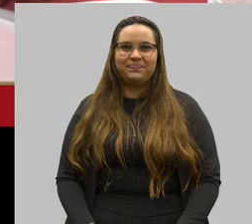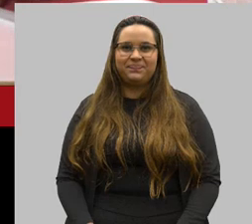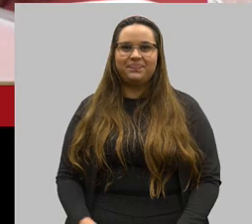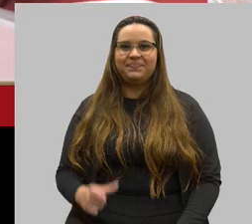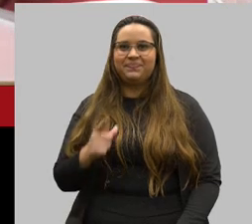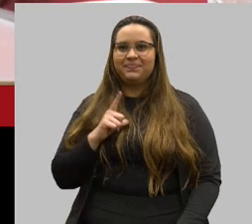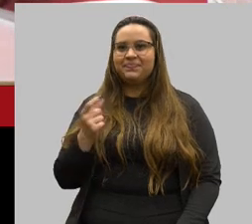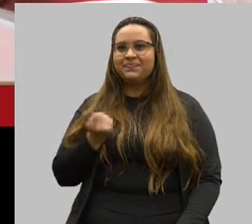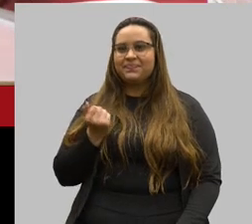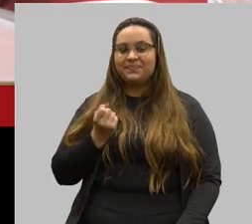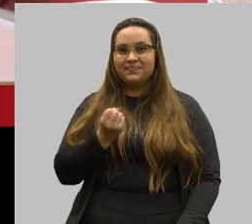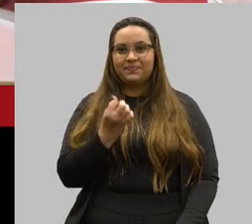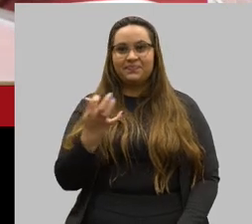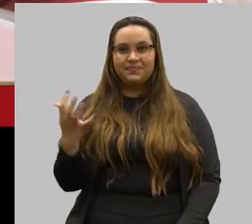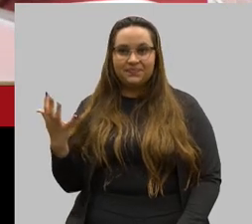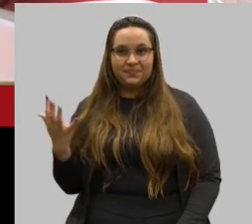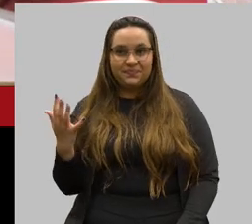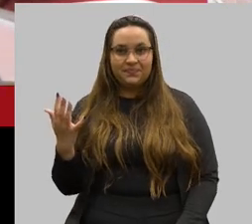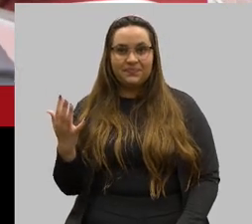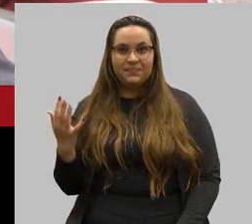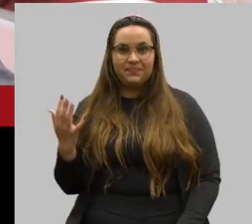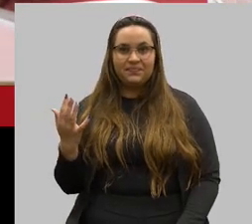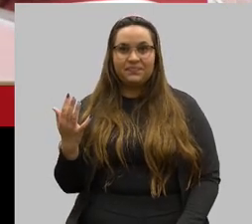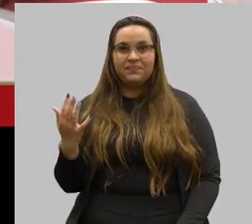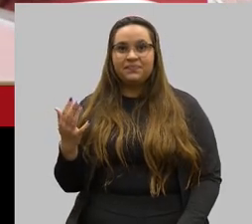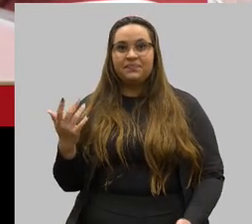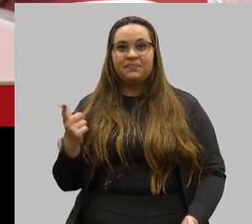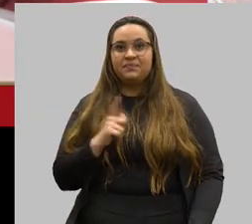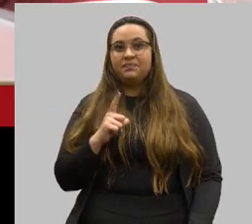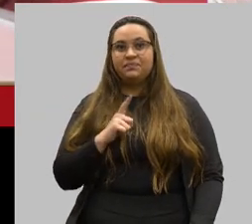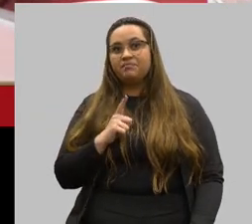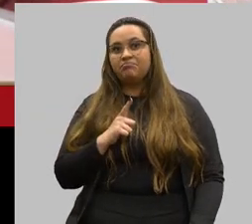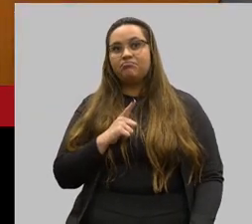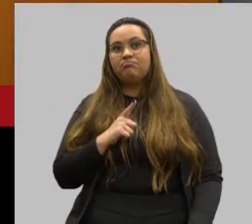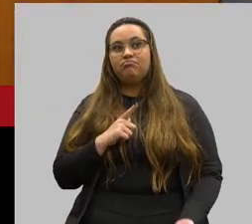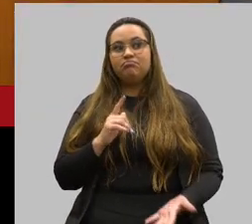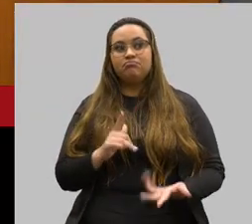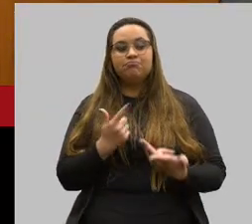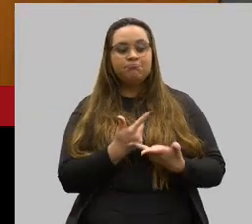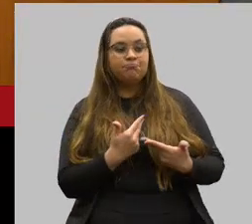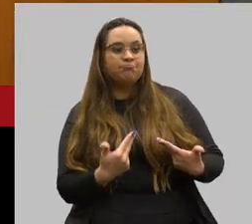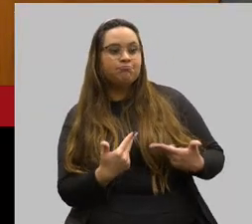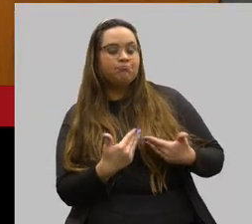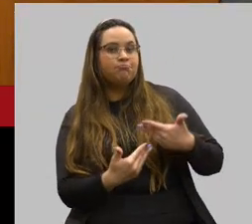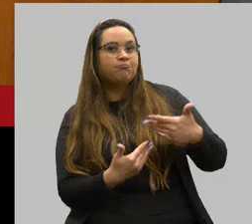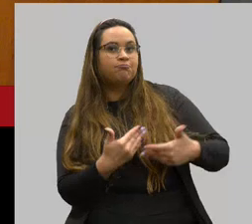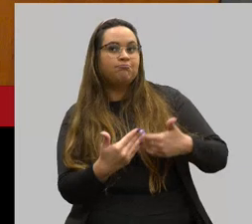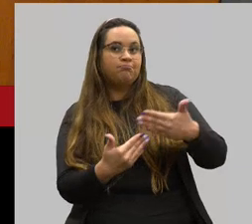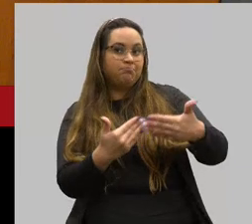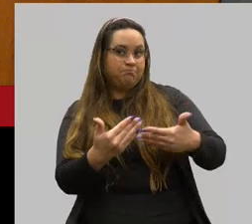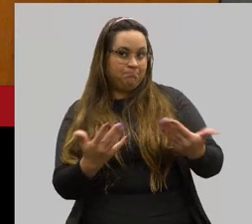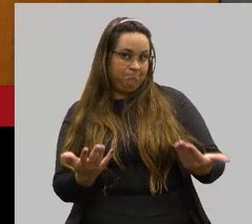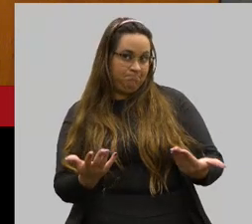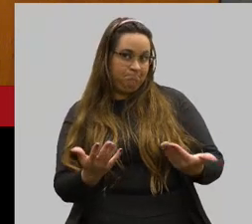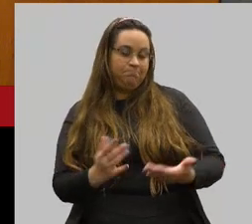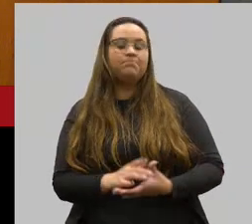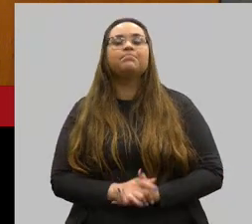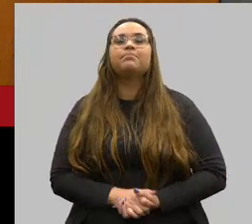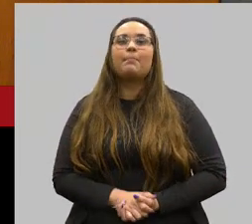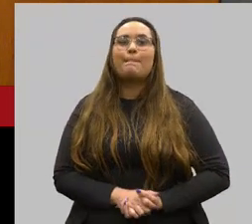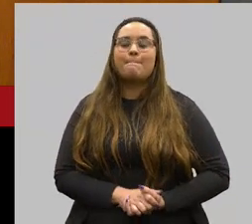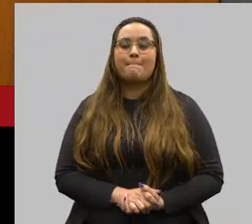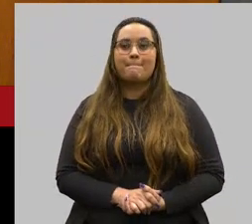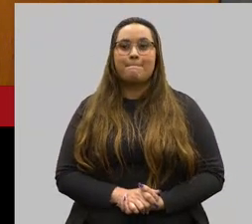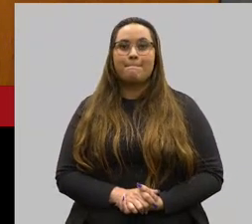de servidores que ainda não não foi alcançado com essas progressões bem Deputado Rodrigues eh nós